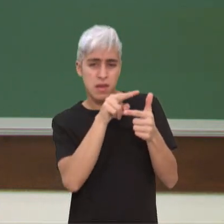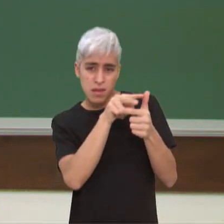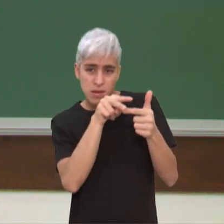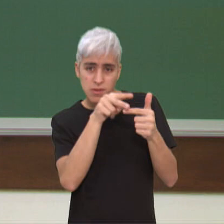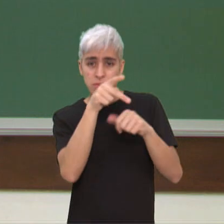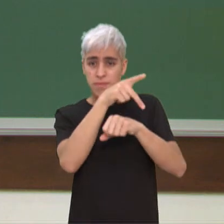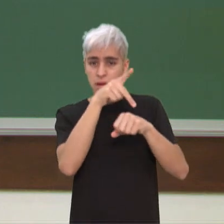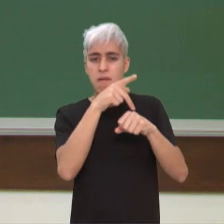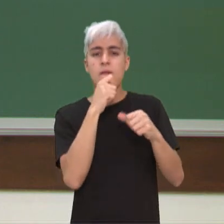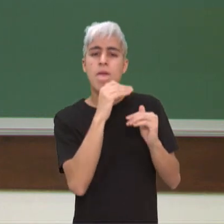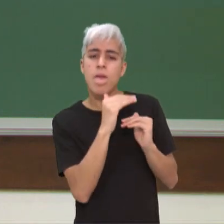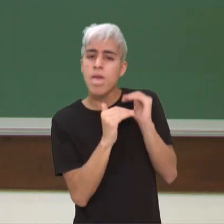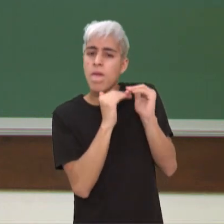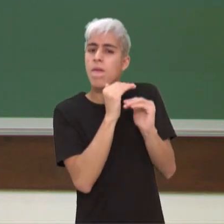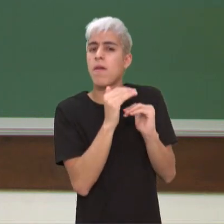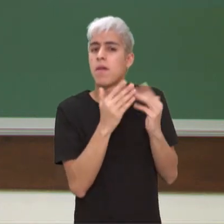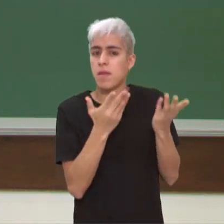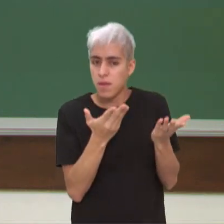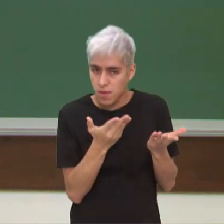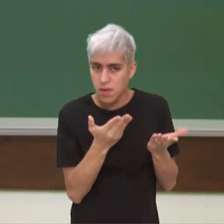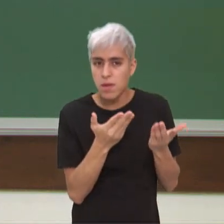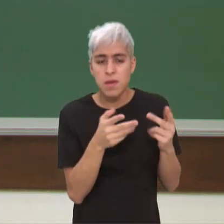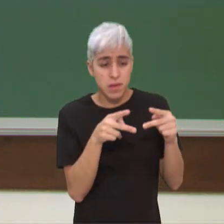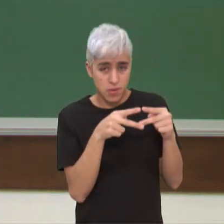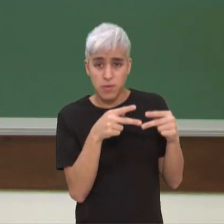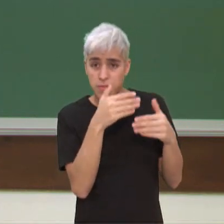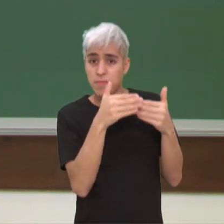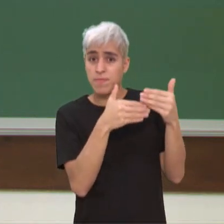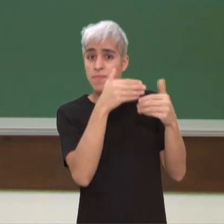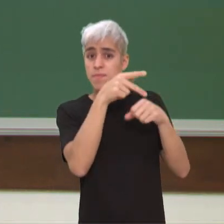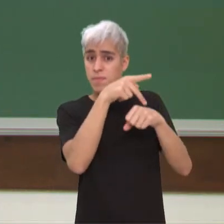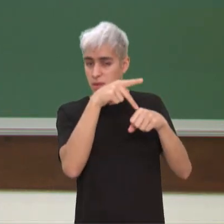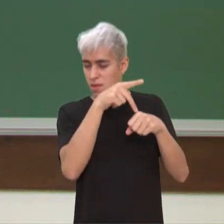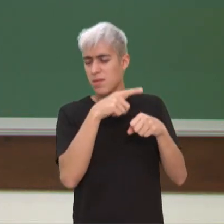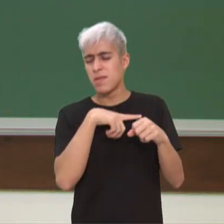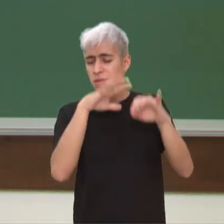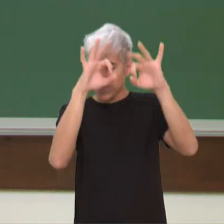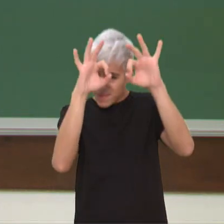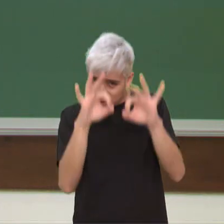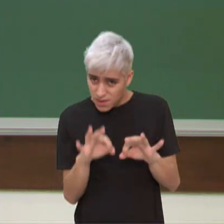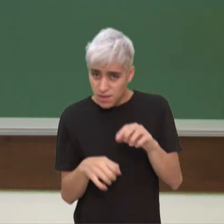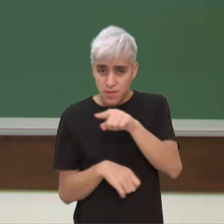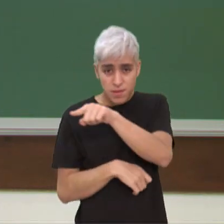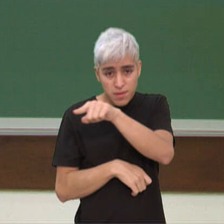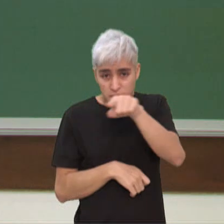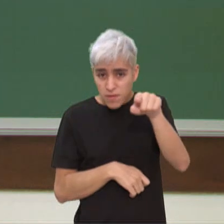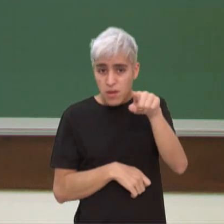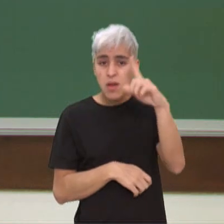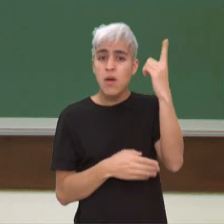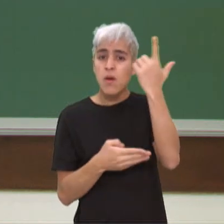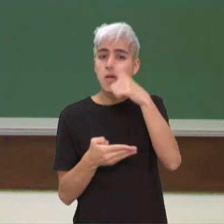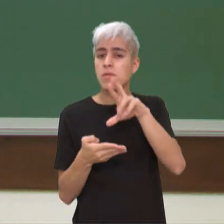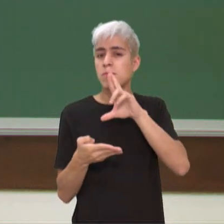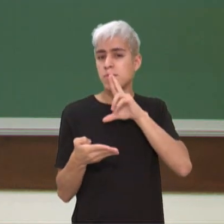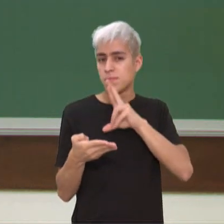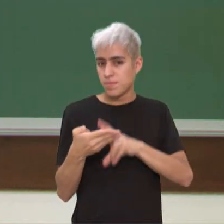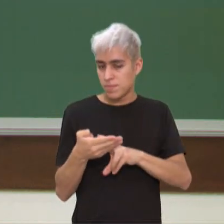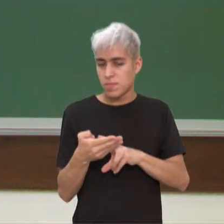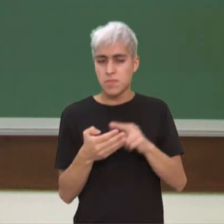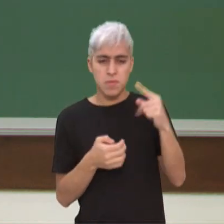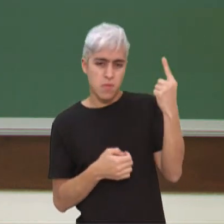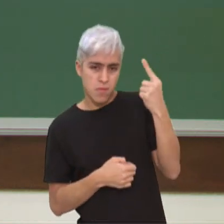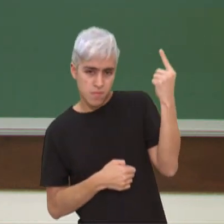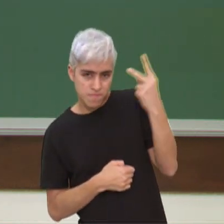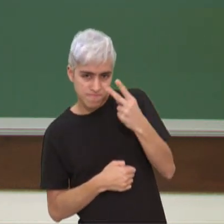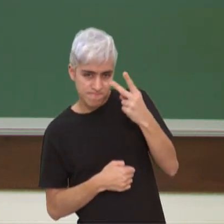E são 2 países e também tenho certeza absoluta que você conseguiu responder, tanto a 1